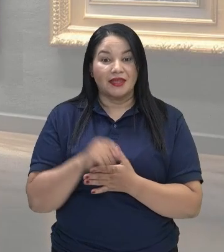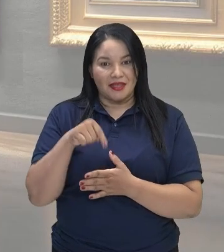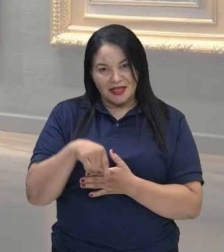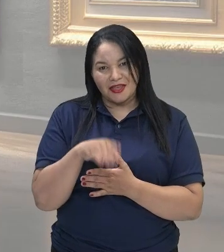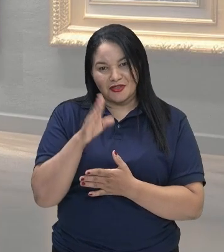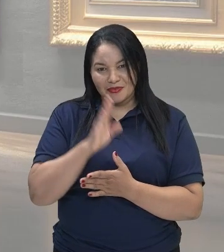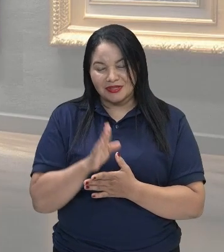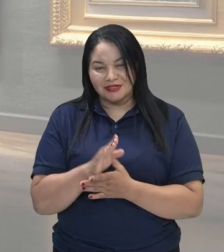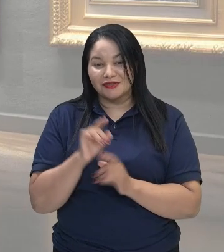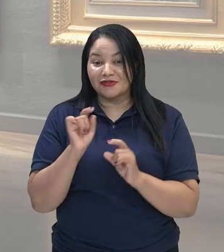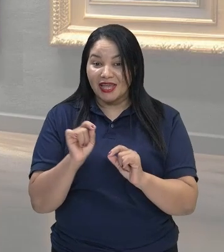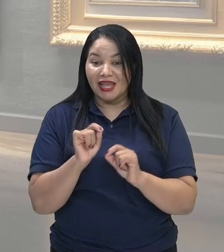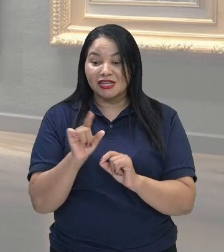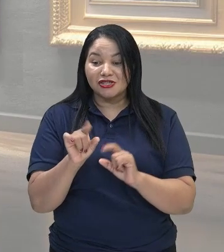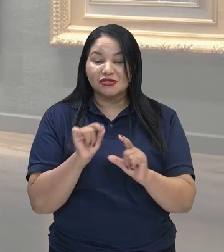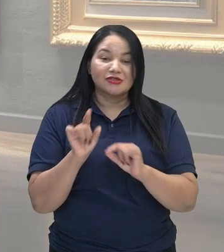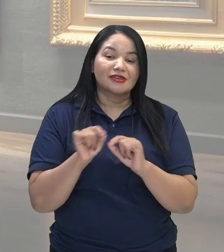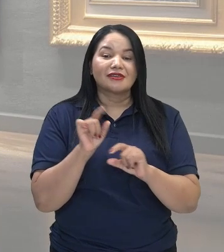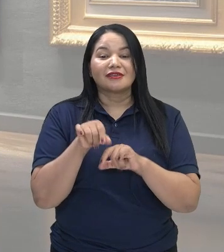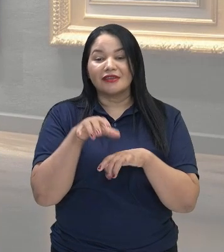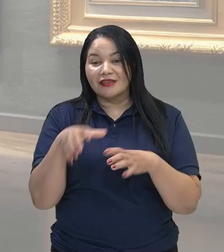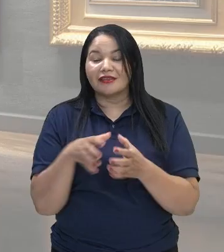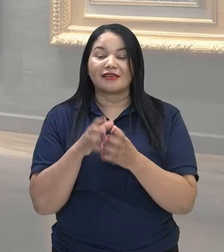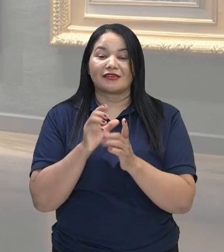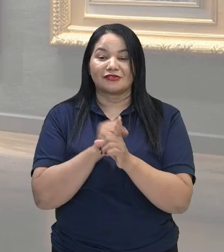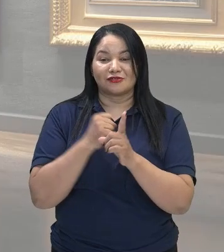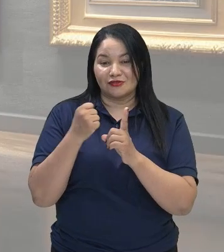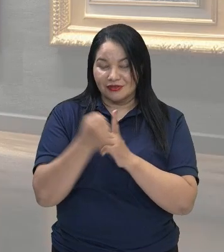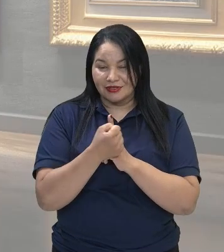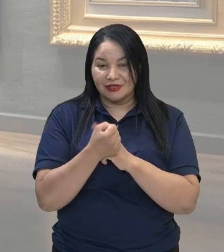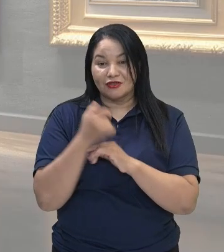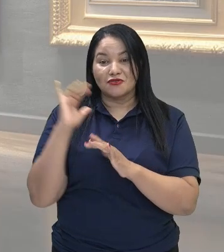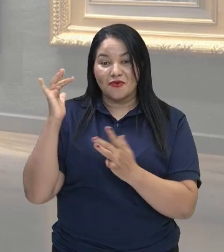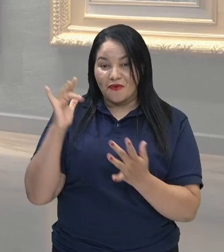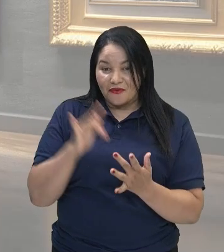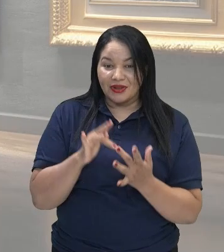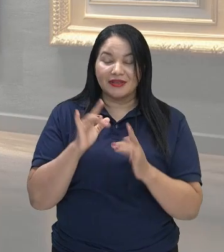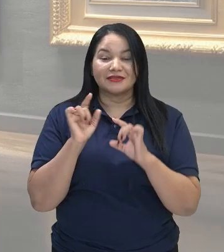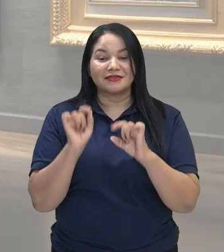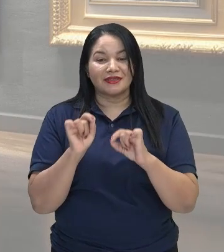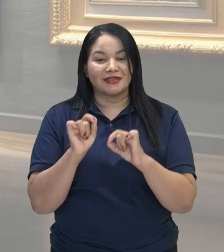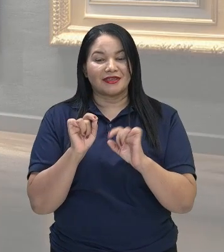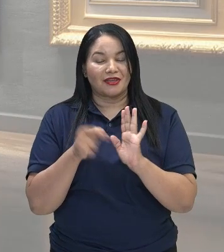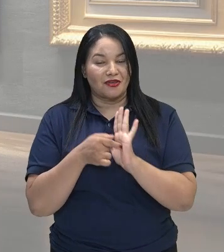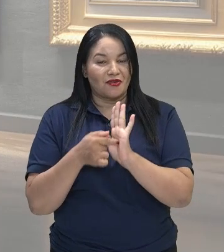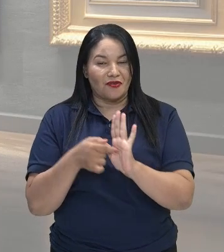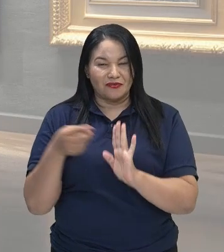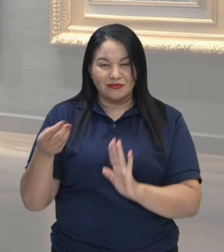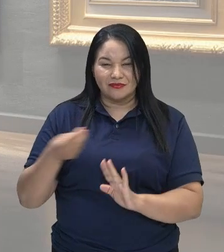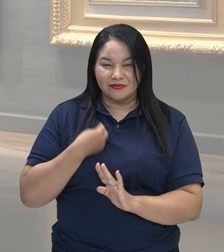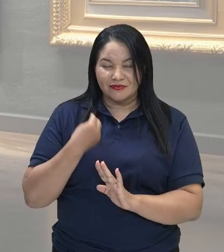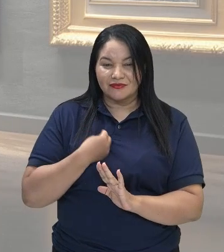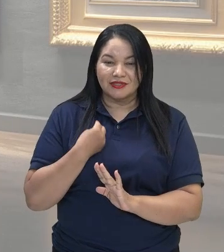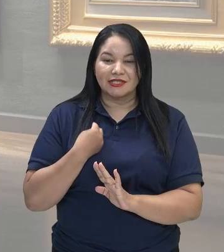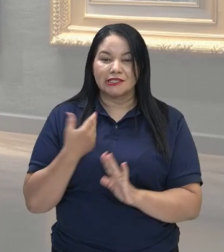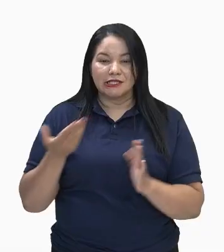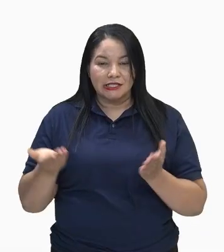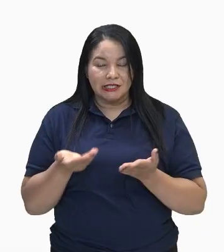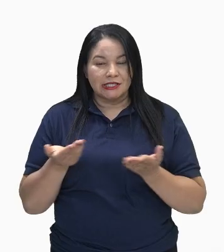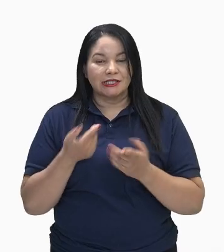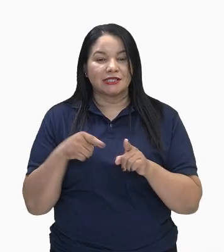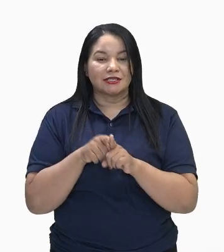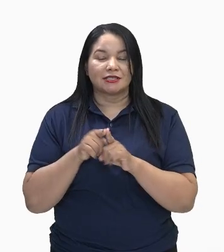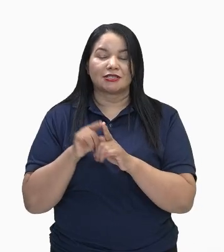quem foi que os elegeu como sociólogos clássicos diante da nossa realidade e do nosso